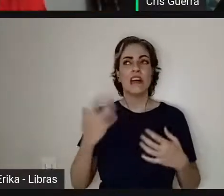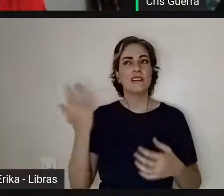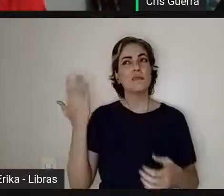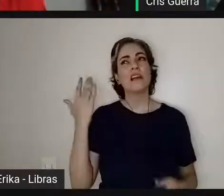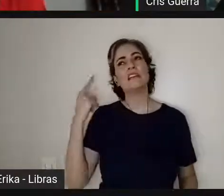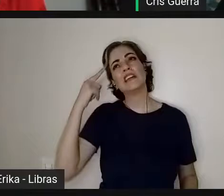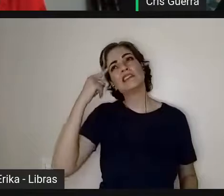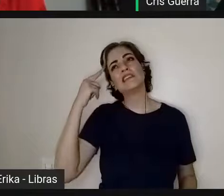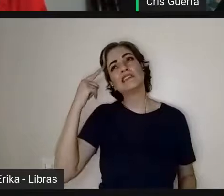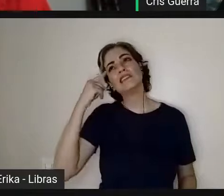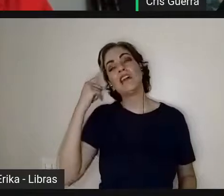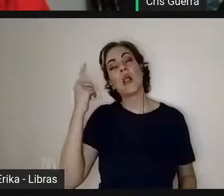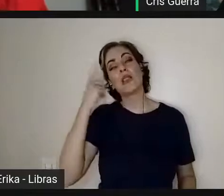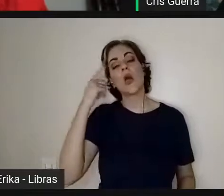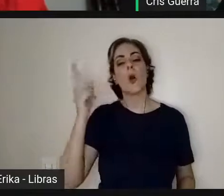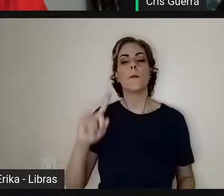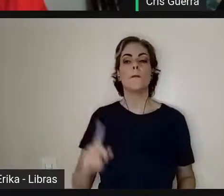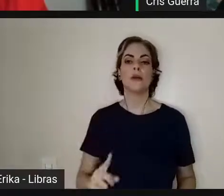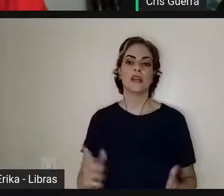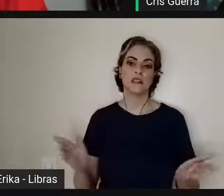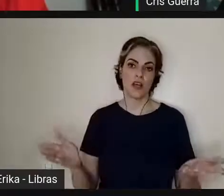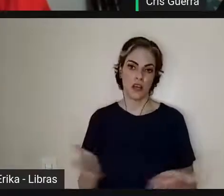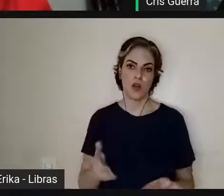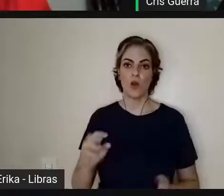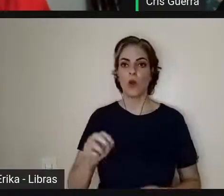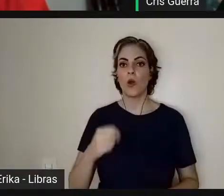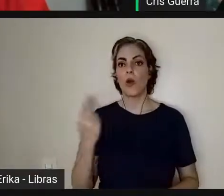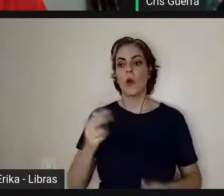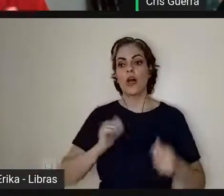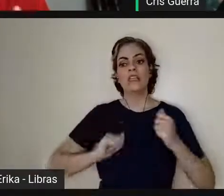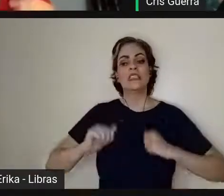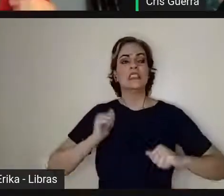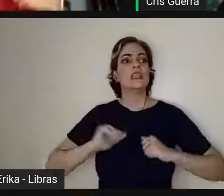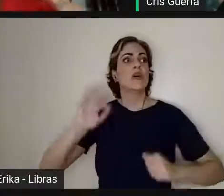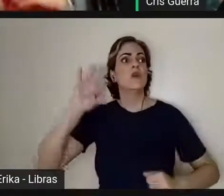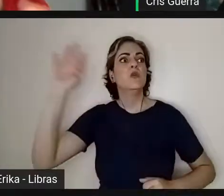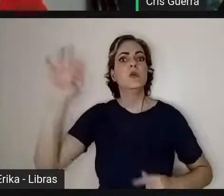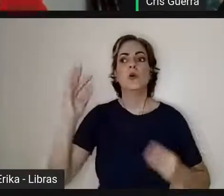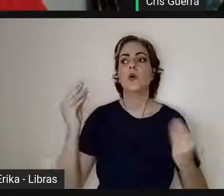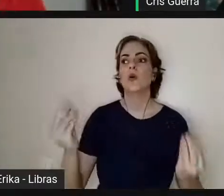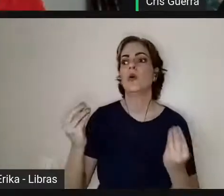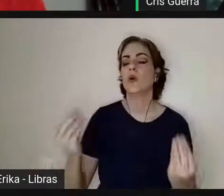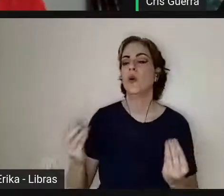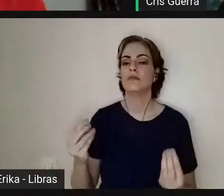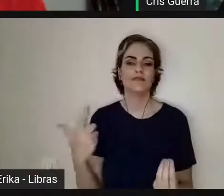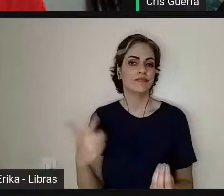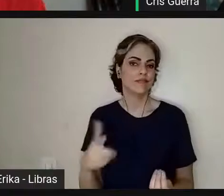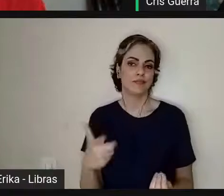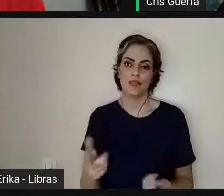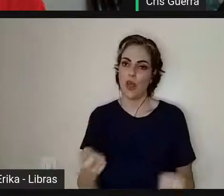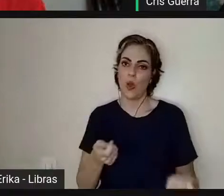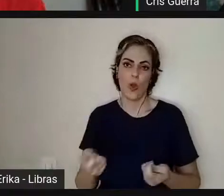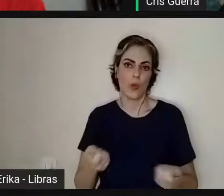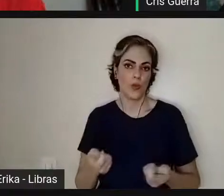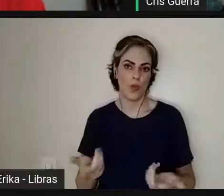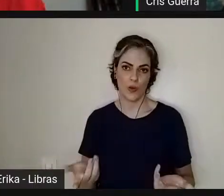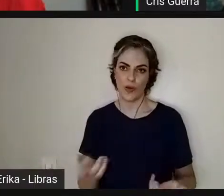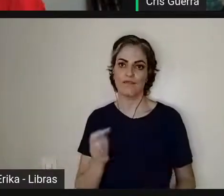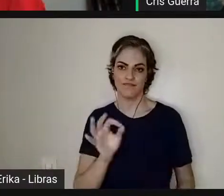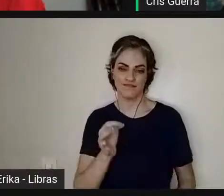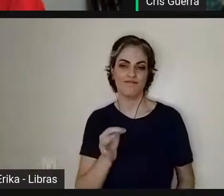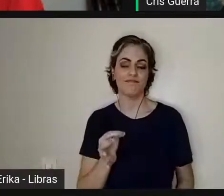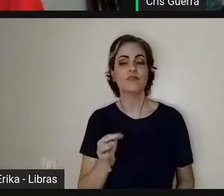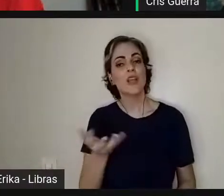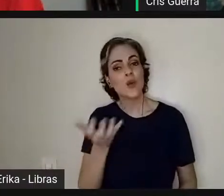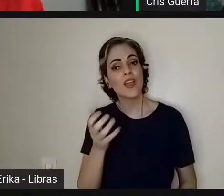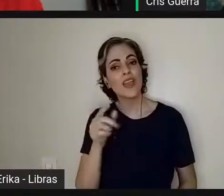o foco do presente, ou uma ansiedade muito grande em relação ao que virá, que a gente não tem controle, né? Então, eu queria que falasse um